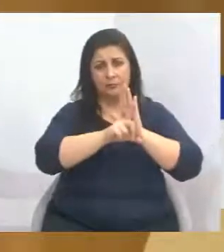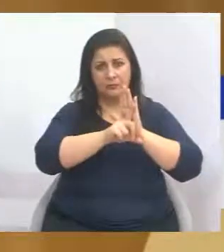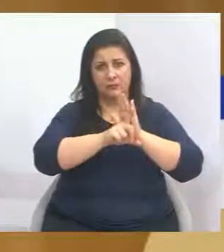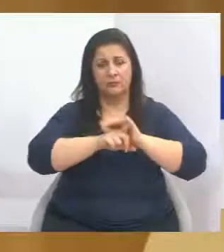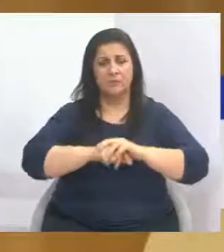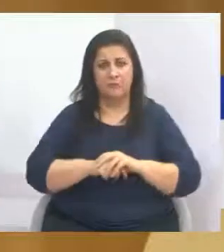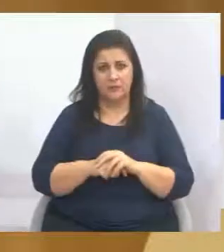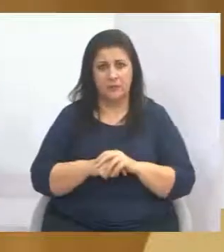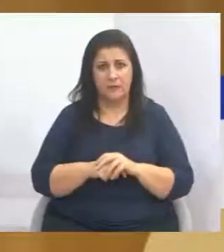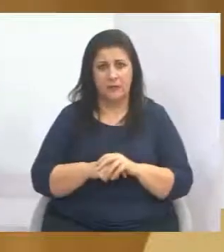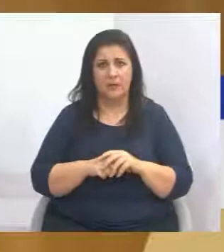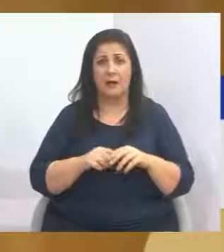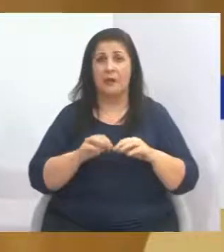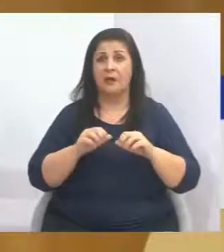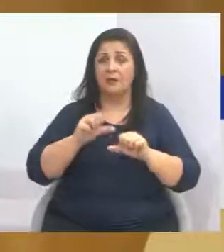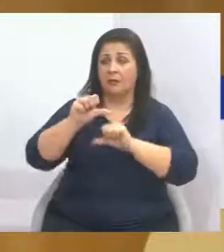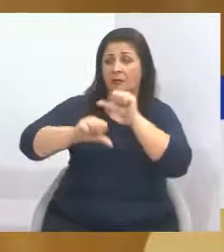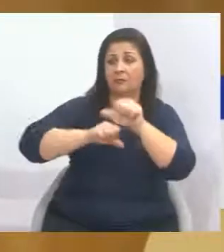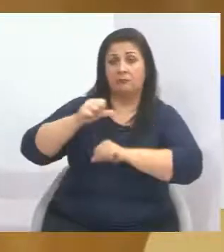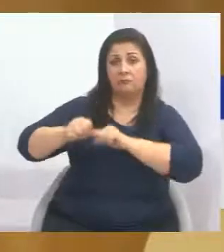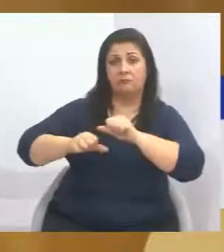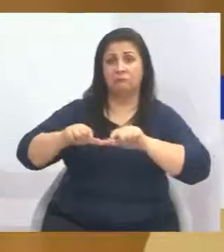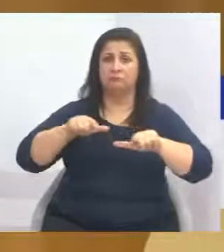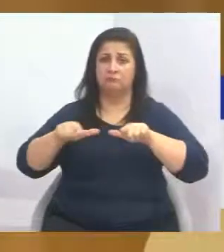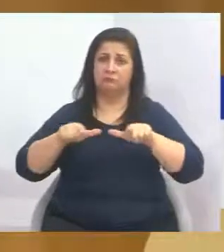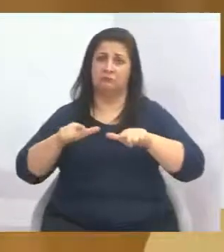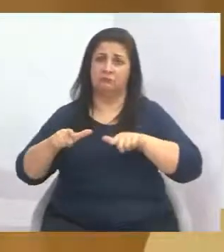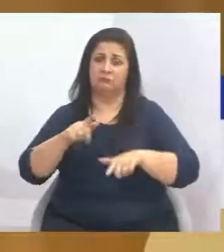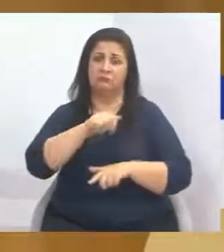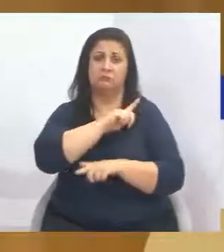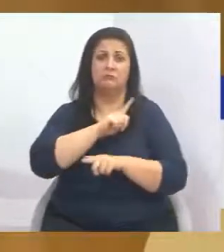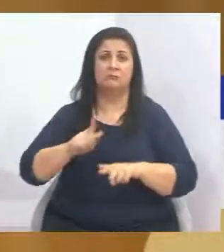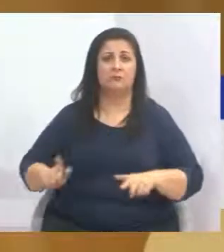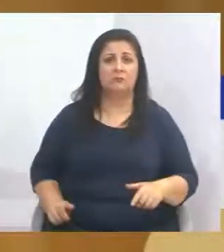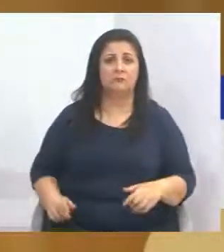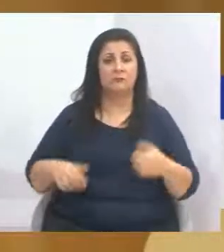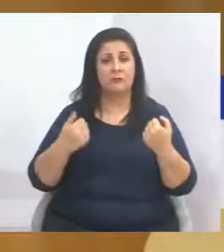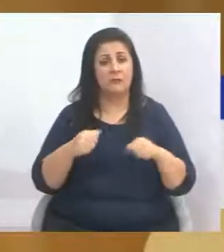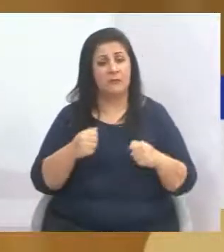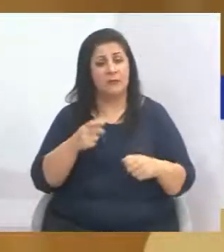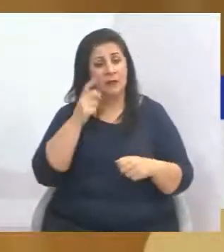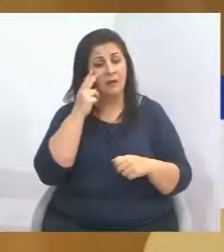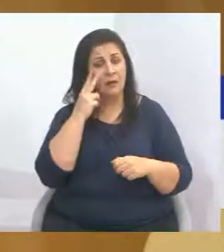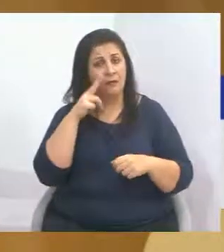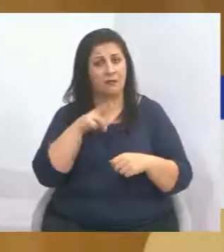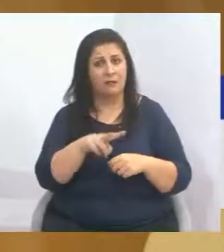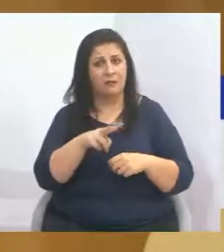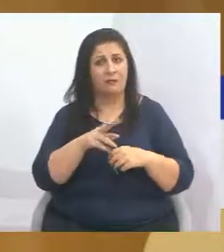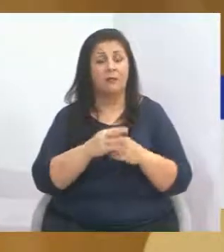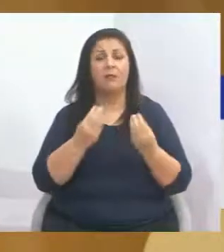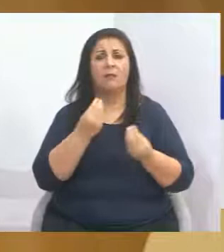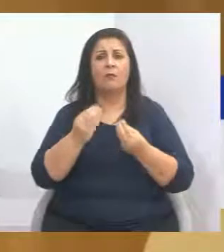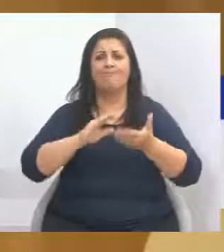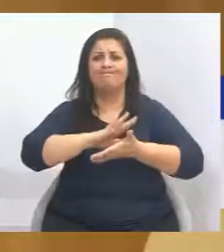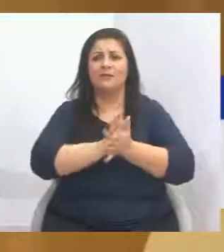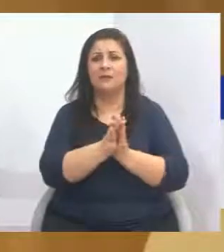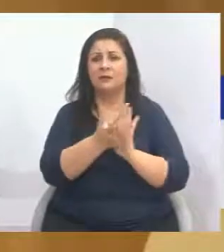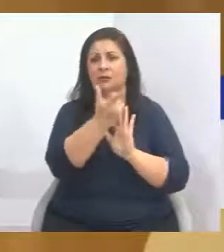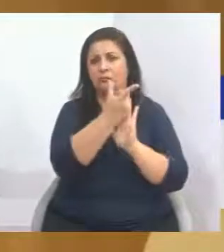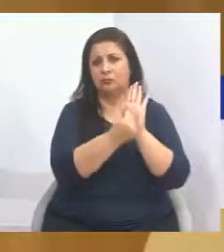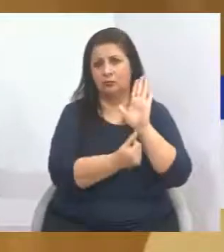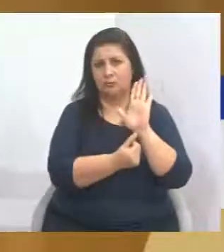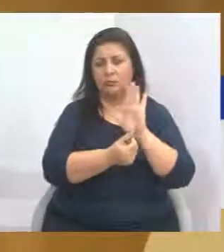ou aperfeiçoem ações do governo deverão ser instruídos com a estimativa do impacto orçamentário e